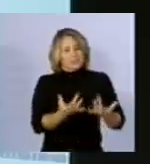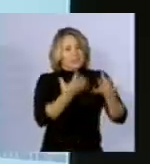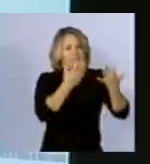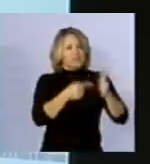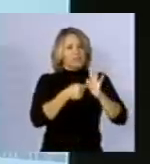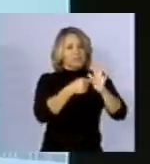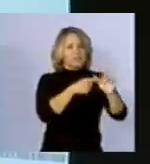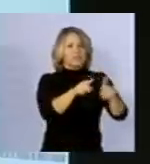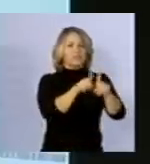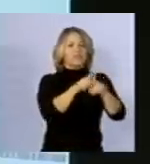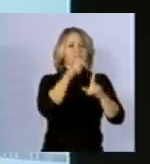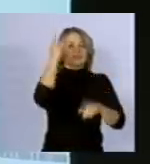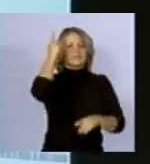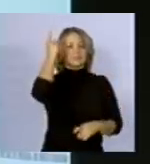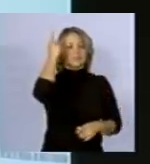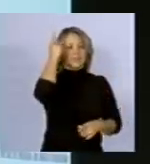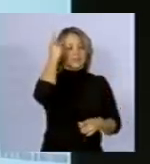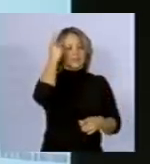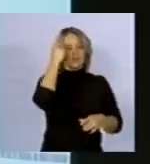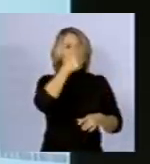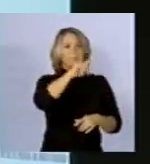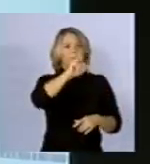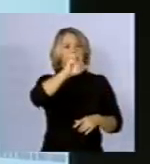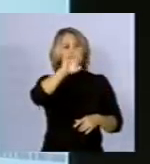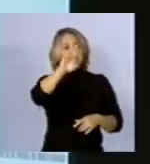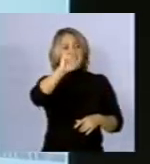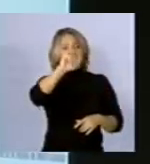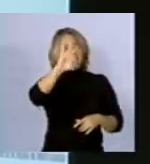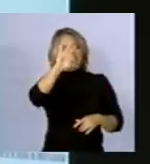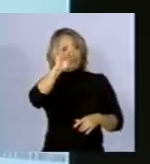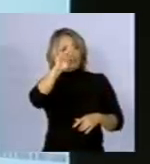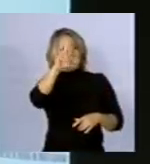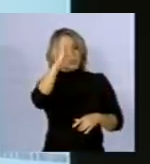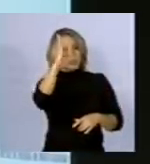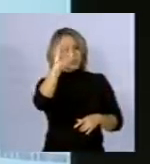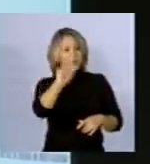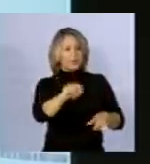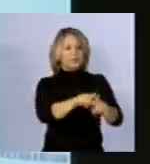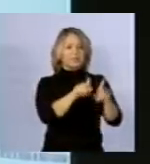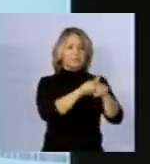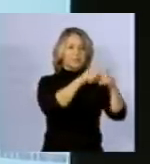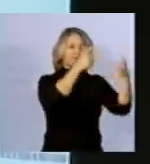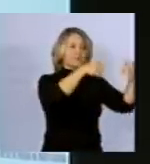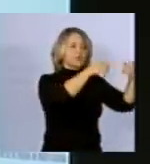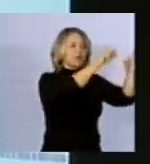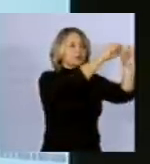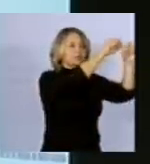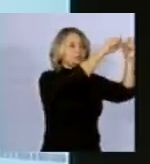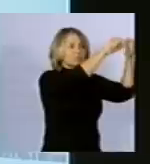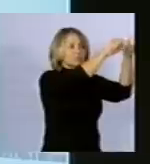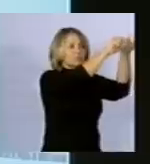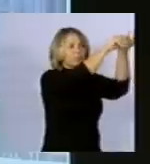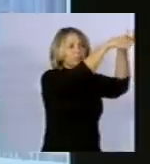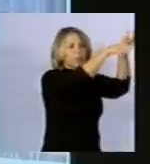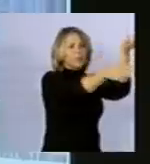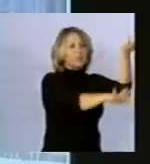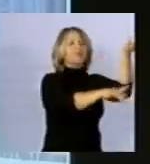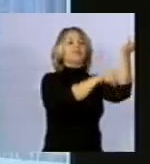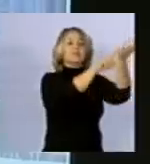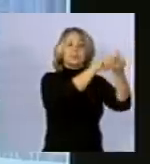Pirituba de São Paulo eh outro incêndio na estação de distribuição Bandeirantes de